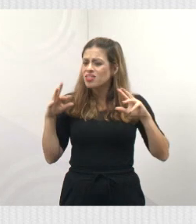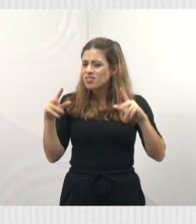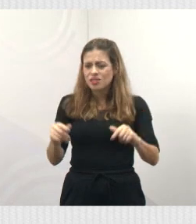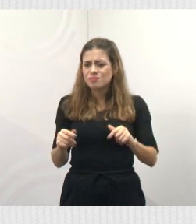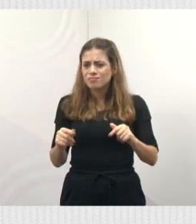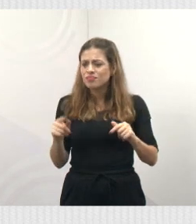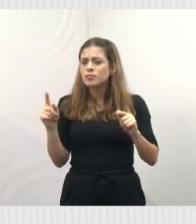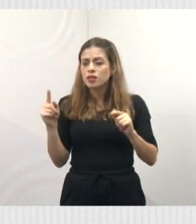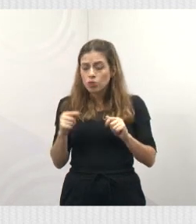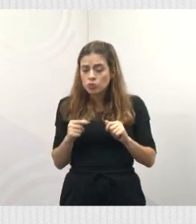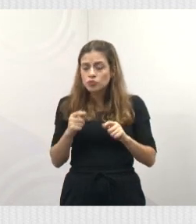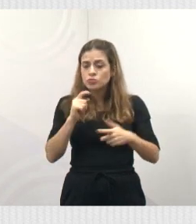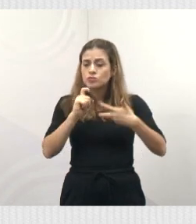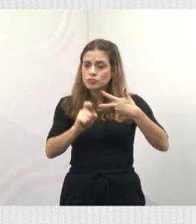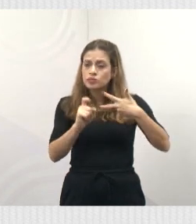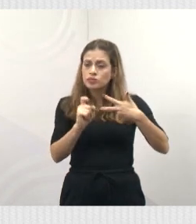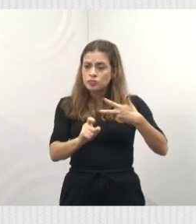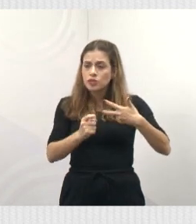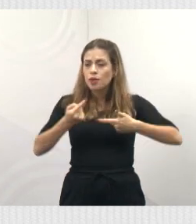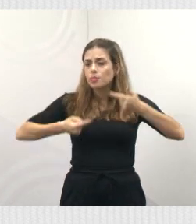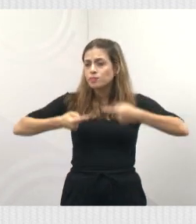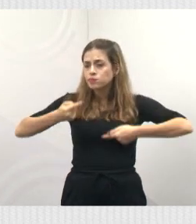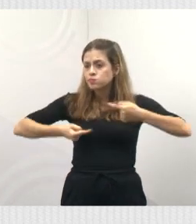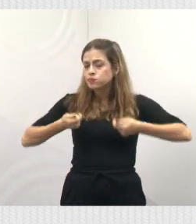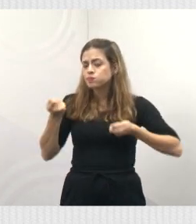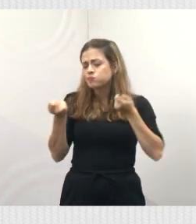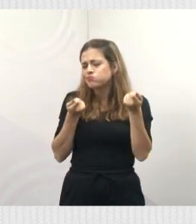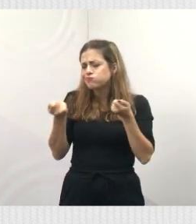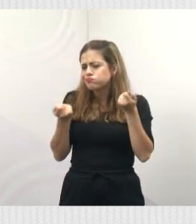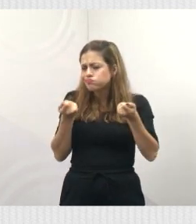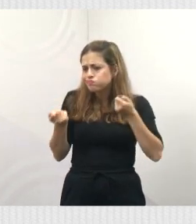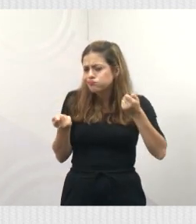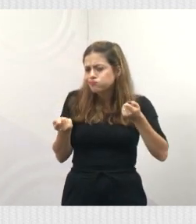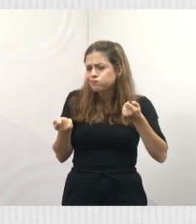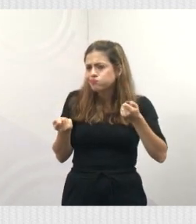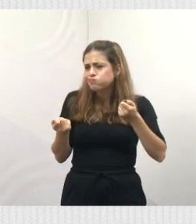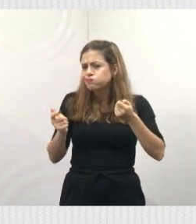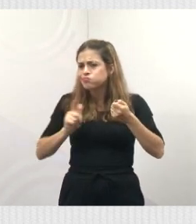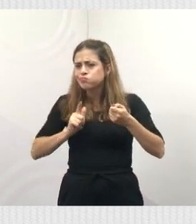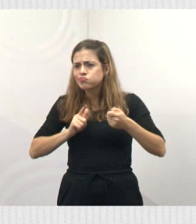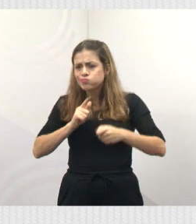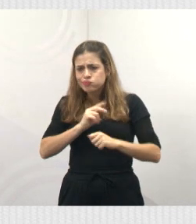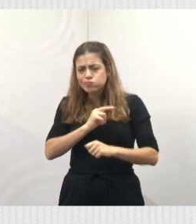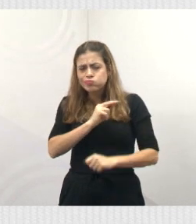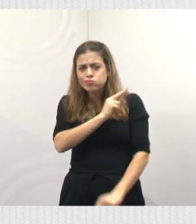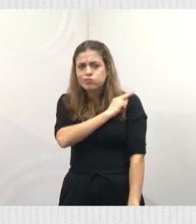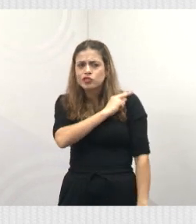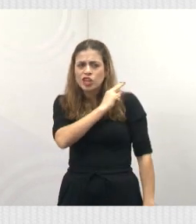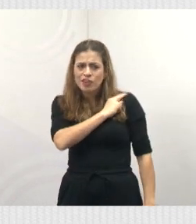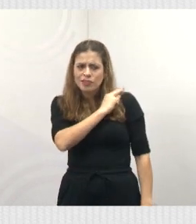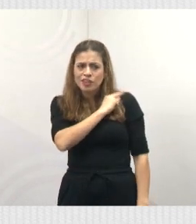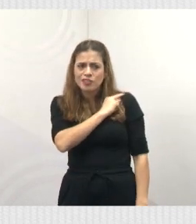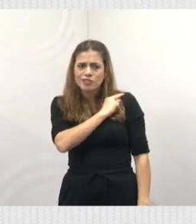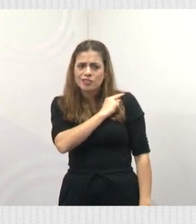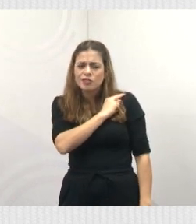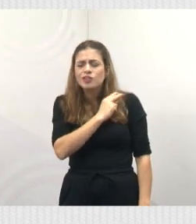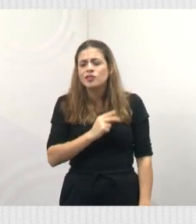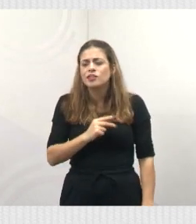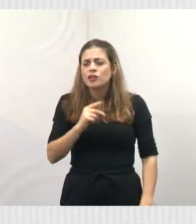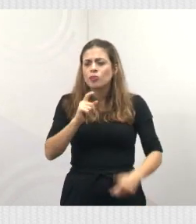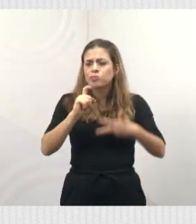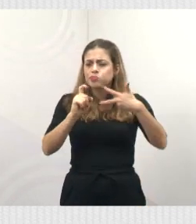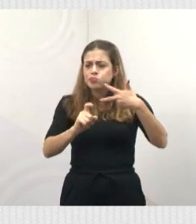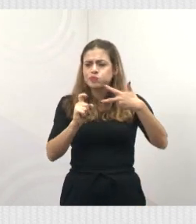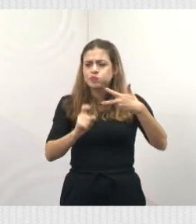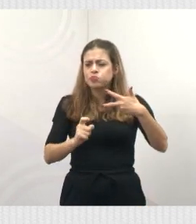que estão politicamente, administrativamente, subordinados à chefia do Poder Executivo. Não é porque eu quero, não é porque